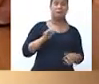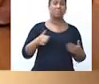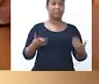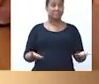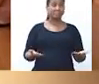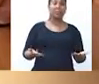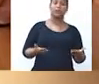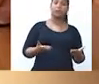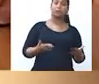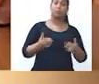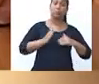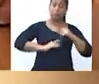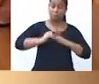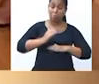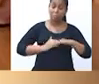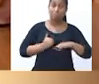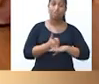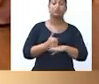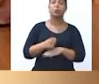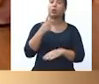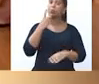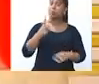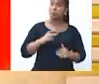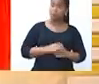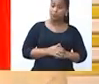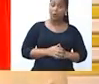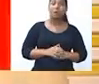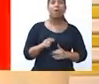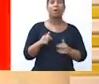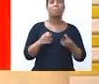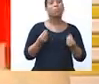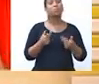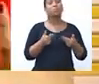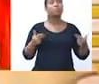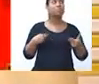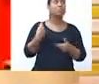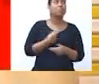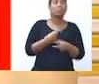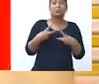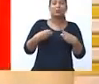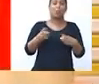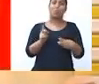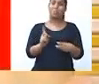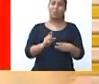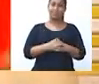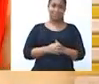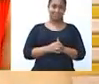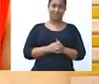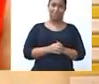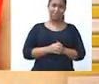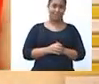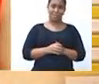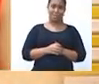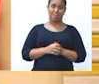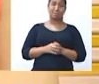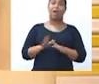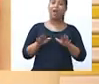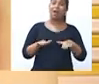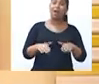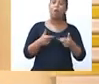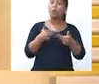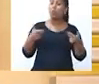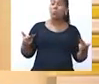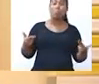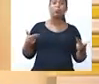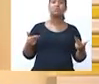estão nessa carreira, mas eu vou dar uma justificada, é que muitas vezes a gente não percebe. Uhum. Né? Quando você está envolto, fala assim,